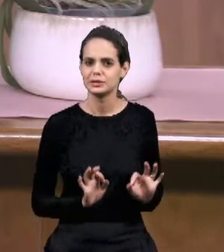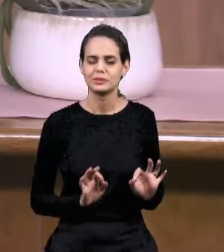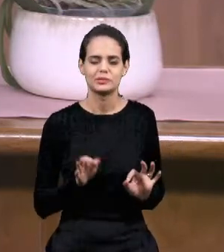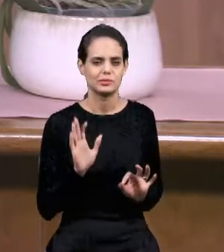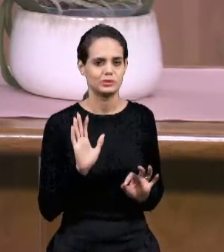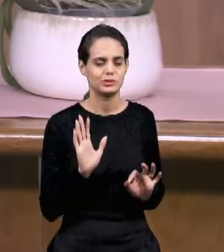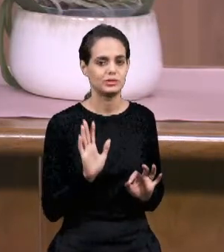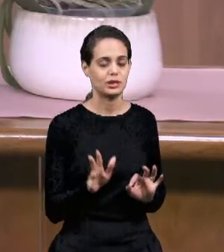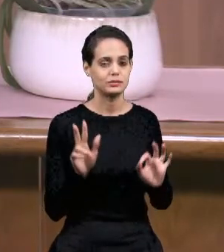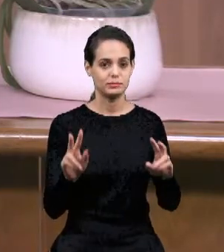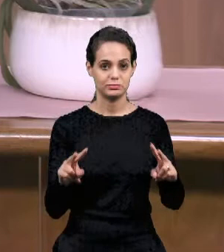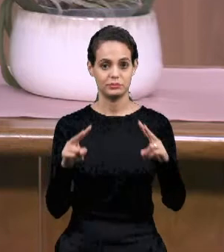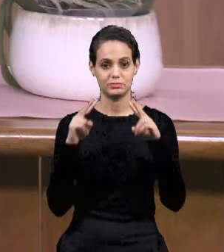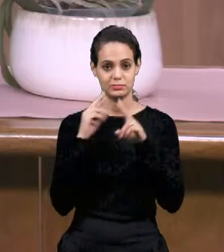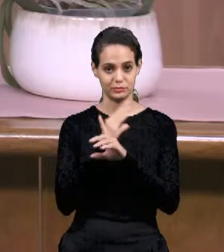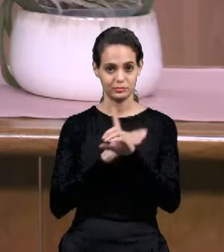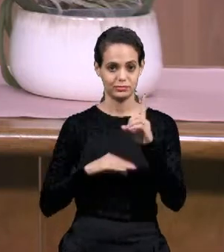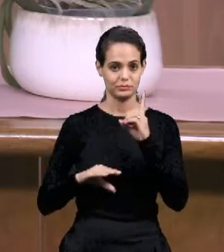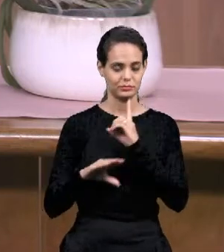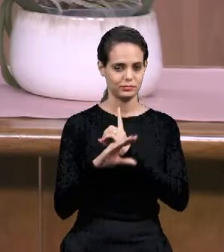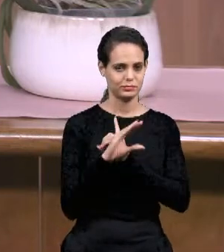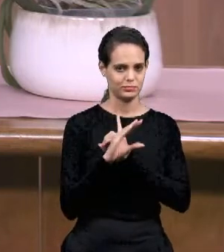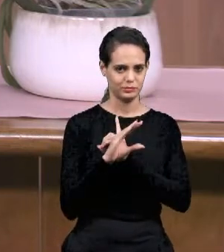para assistir o culto daqui a pouco.